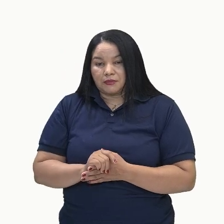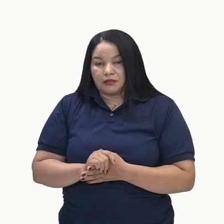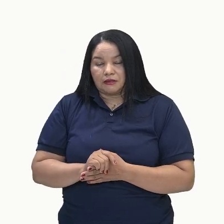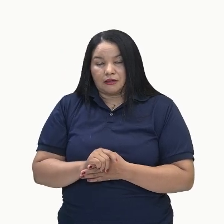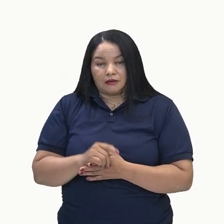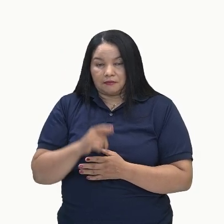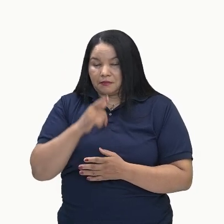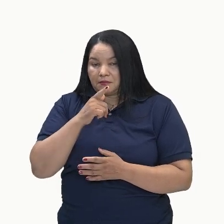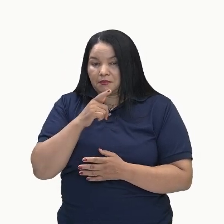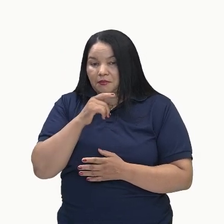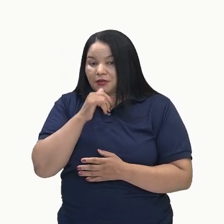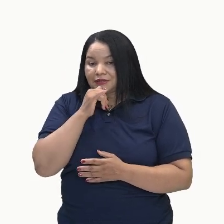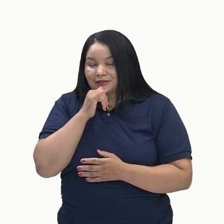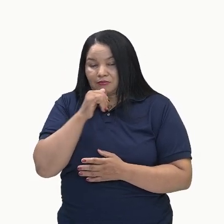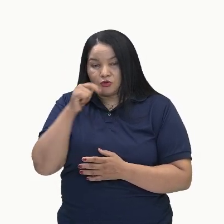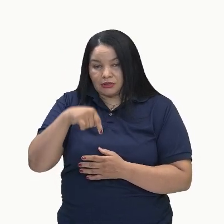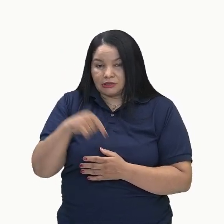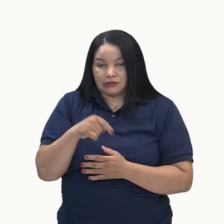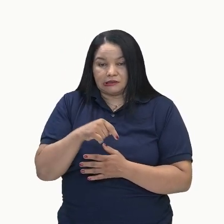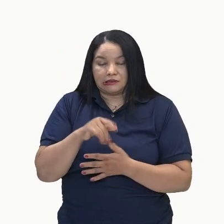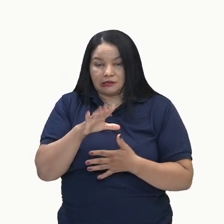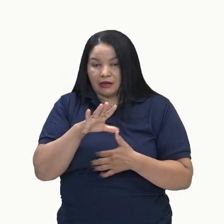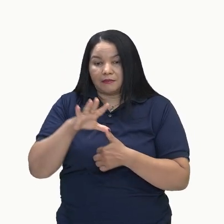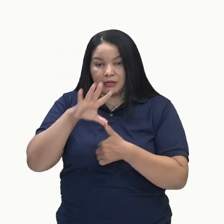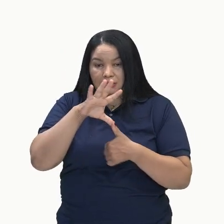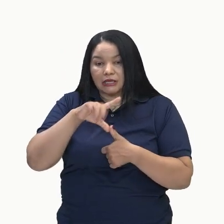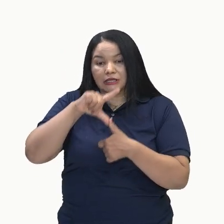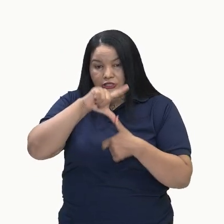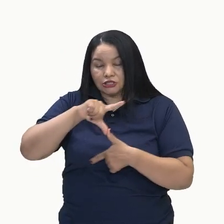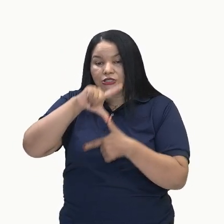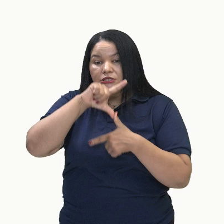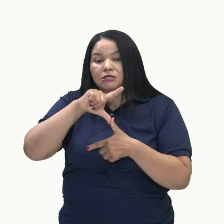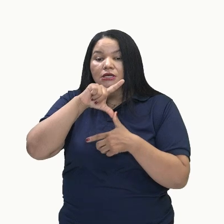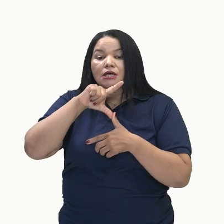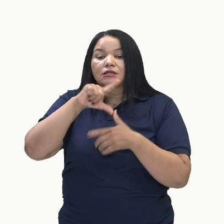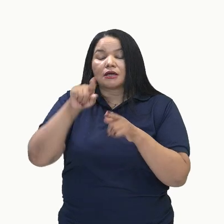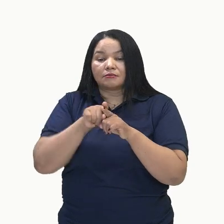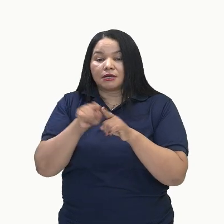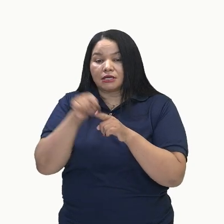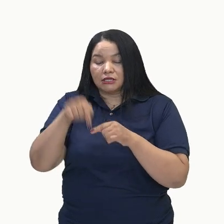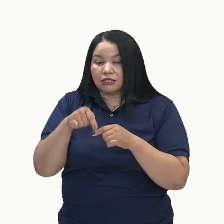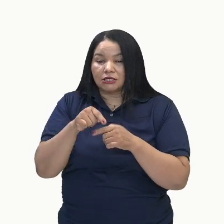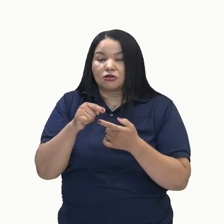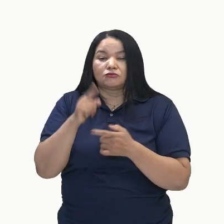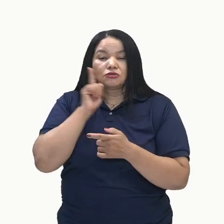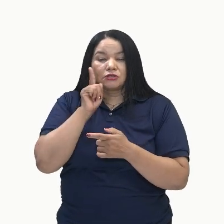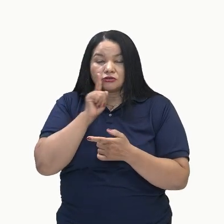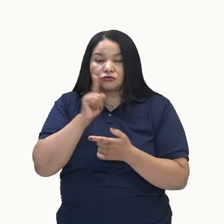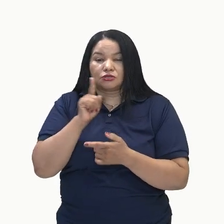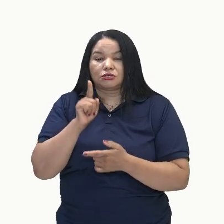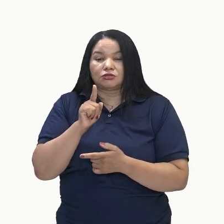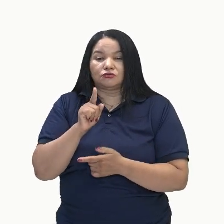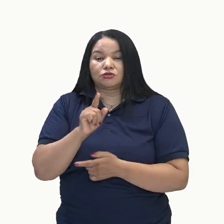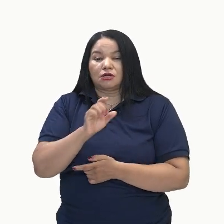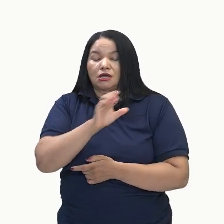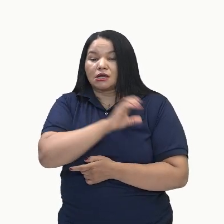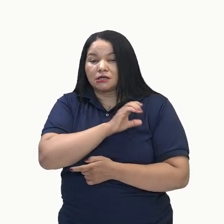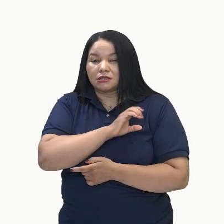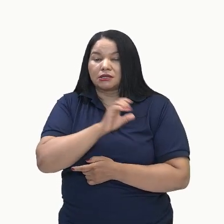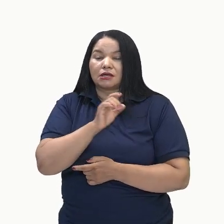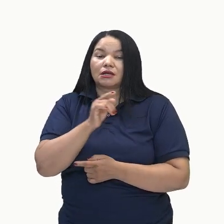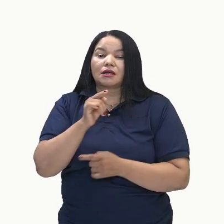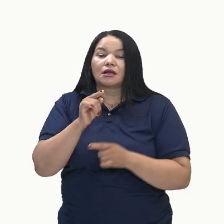América Latina, até mesmo nos Estados Unidos, no Canadá, a gente observa que vão existir pontos,